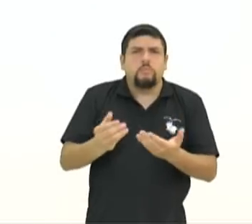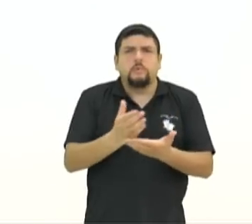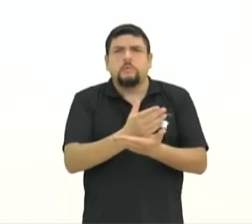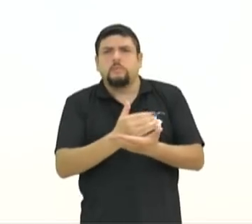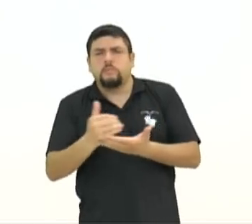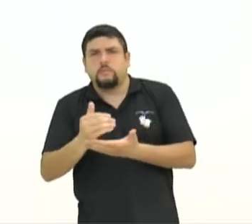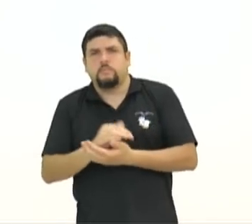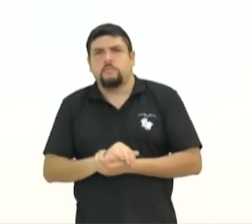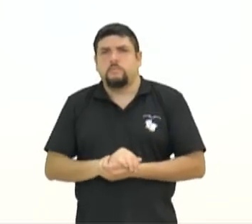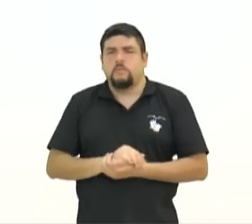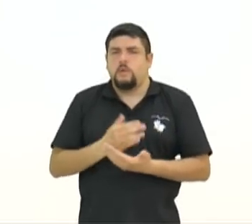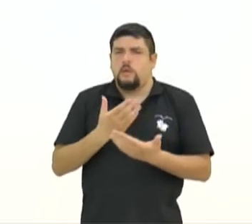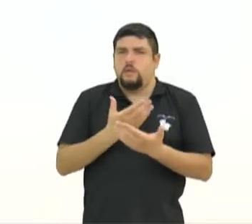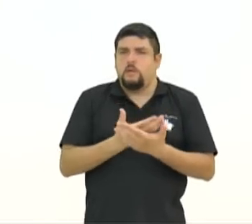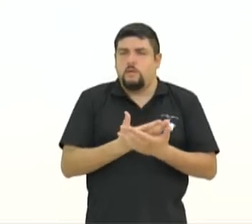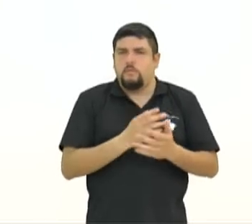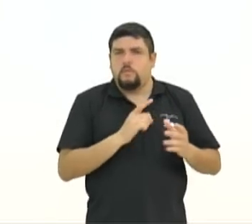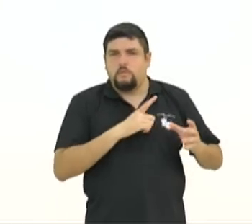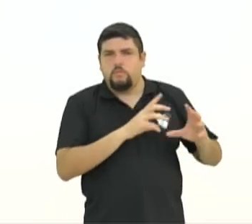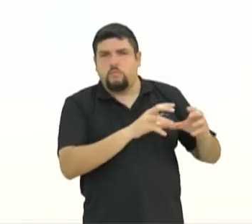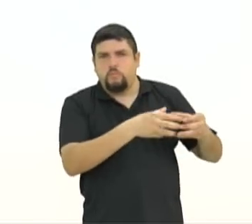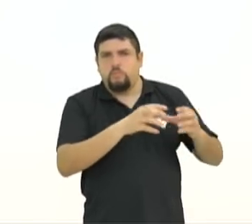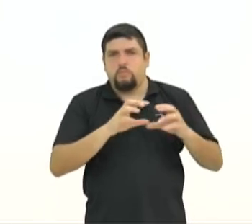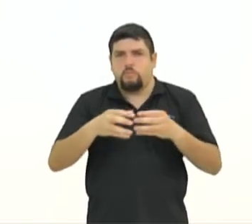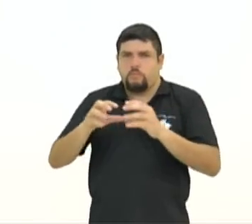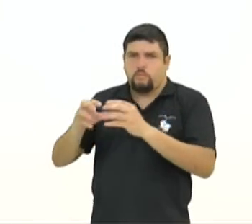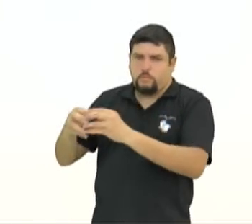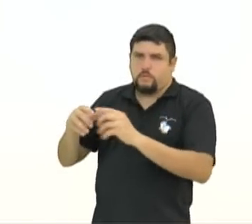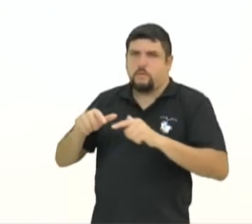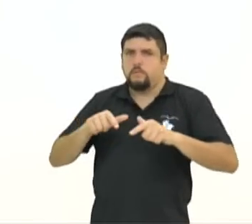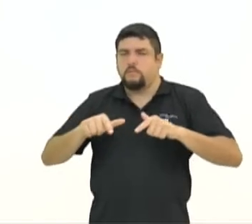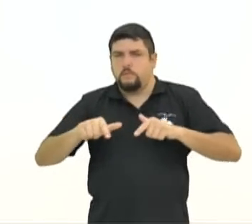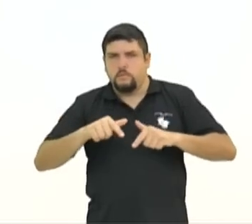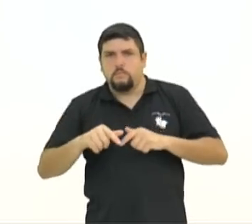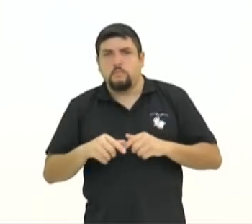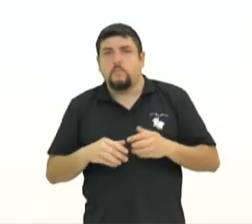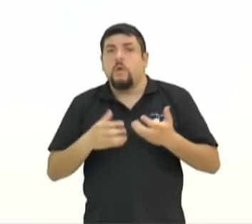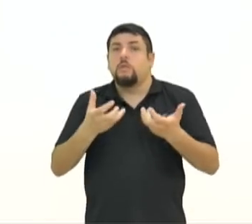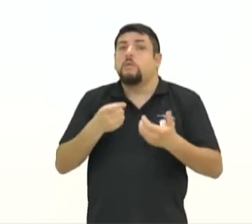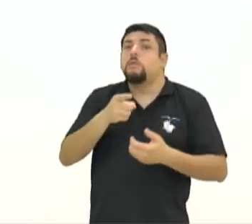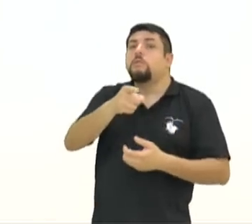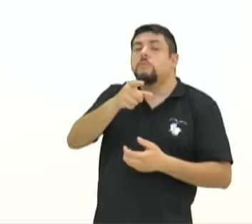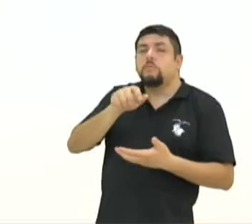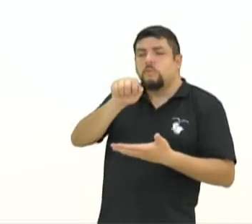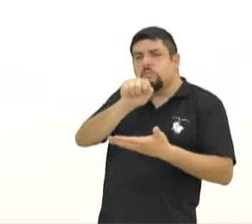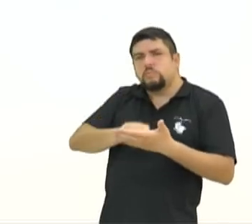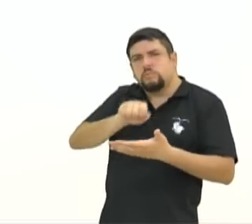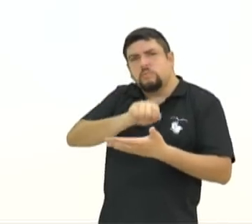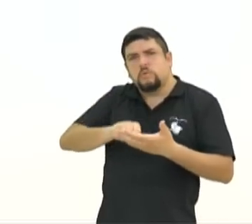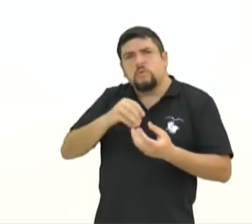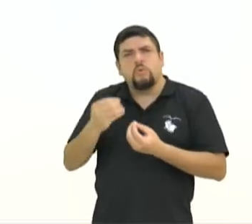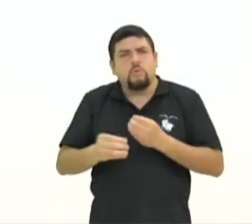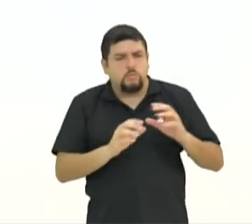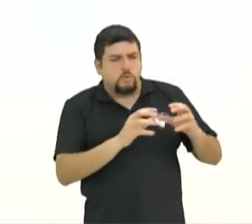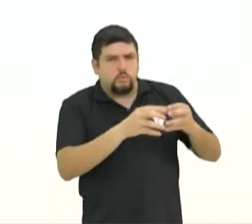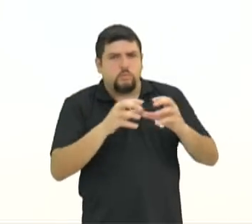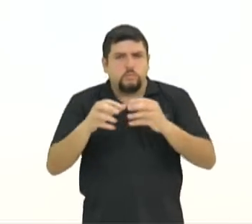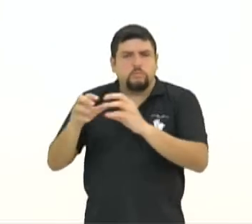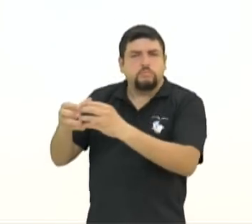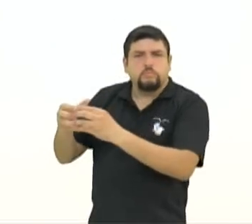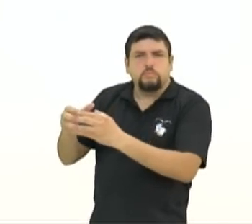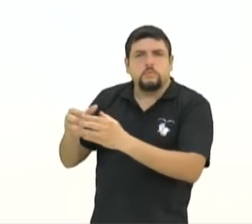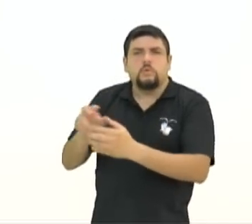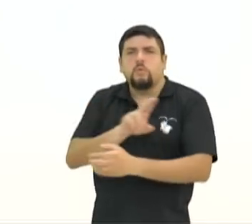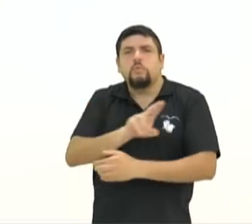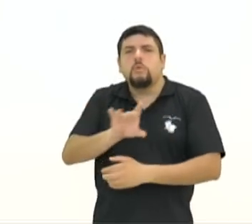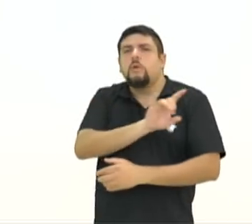longo das aulas essas categorias de divisão do trabalho e agora eu quero que vocês escrevam como que eram dividido esse trabalho. Vamos lá? Vou deixar